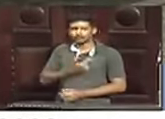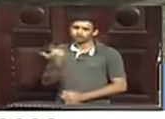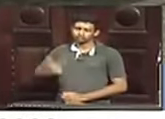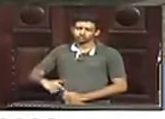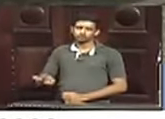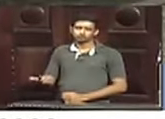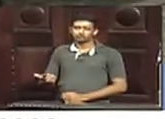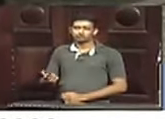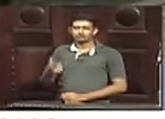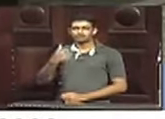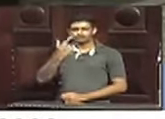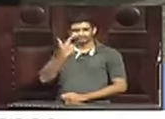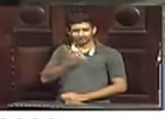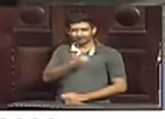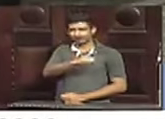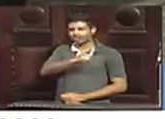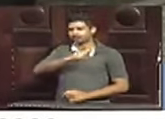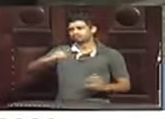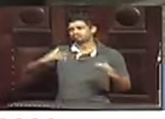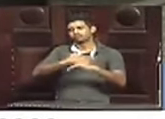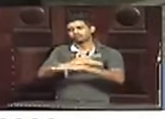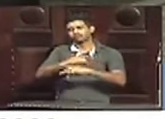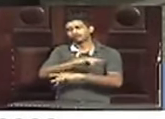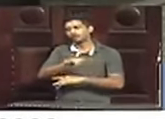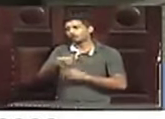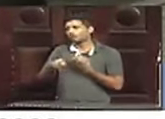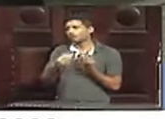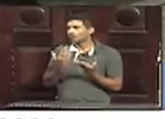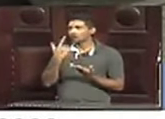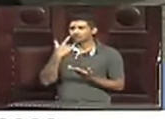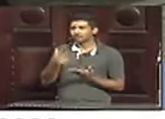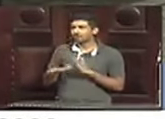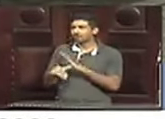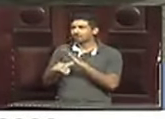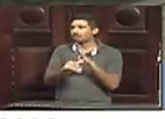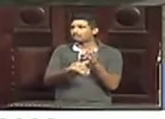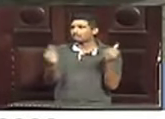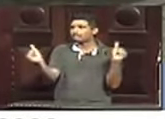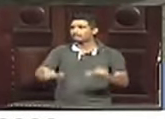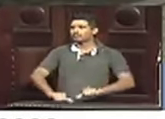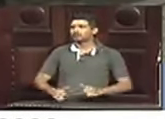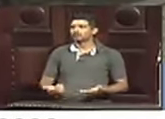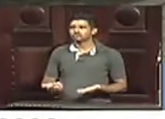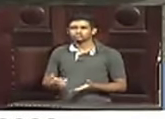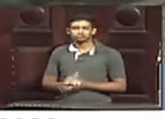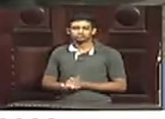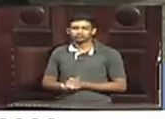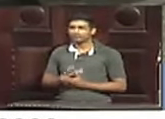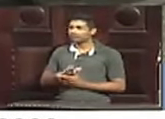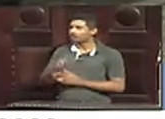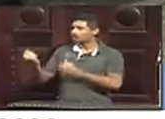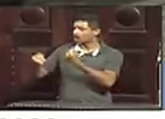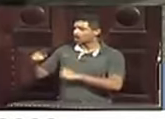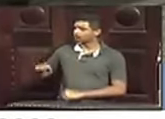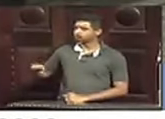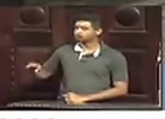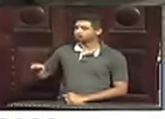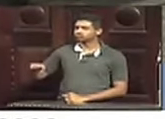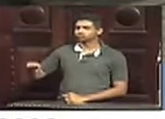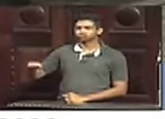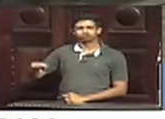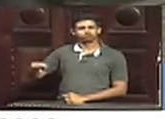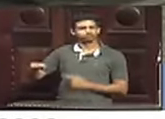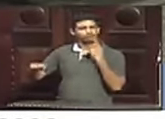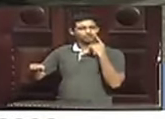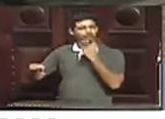de terrorismo e se deparou com uma criminalidade muito bem armada, e a viatura tentou retornar, dando